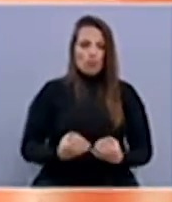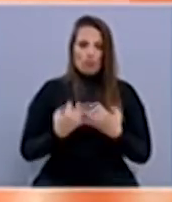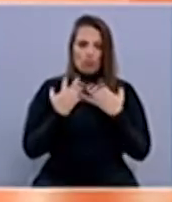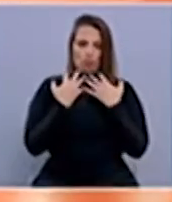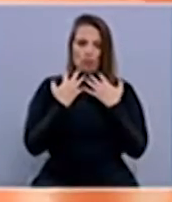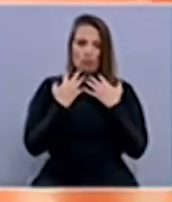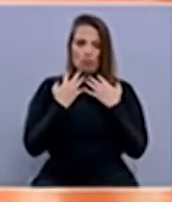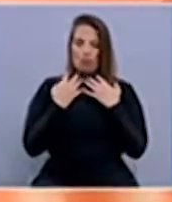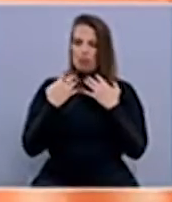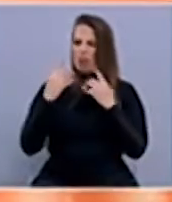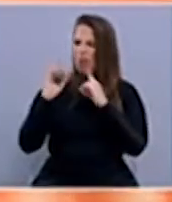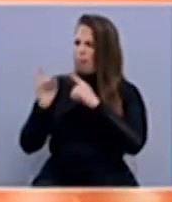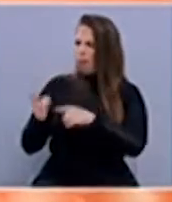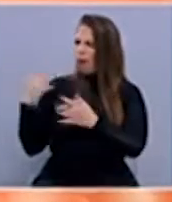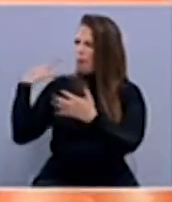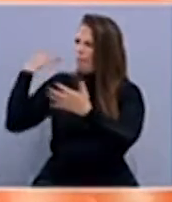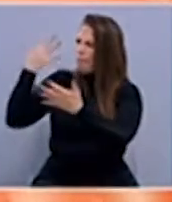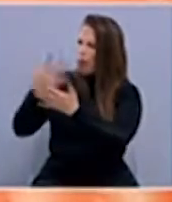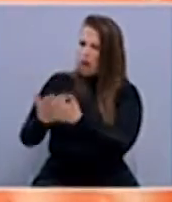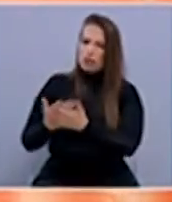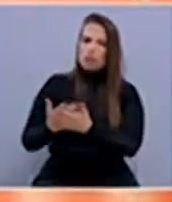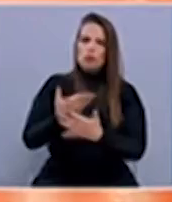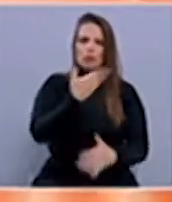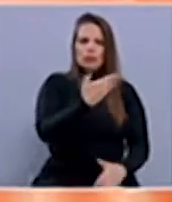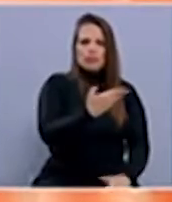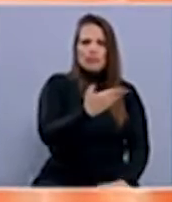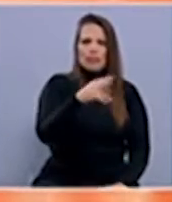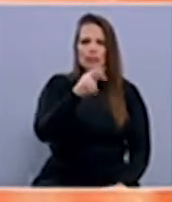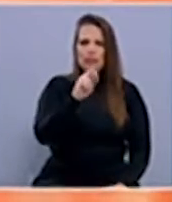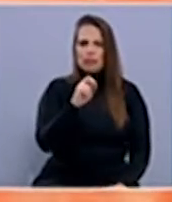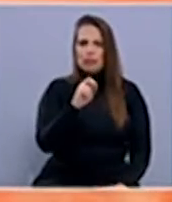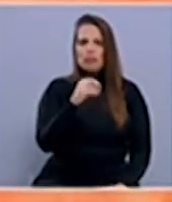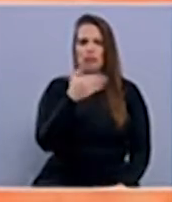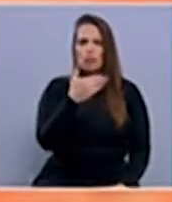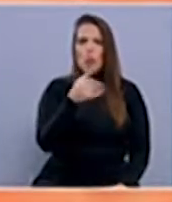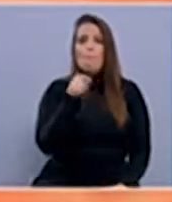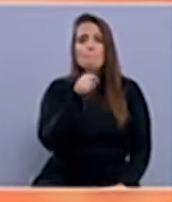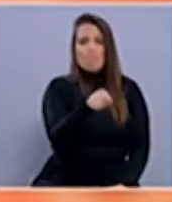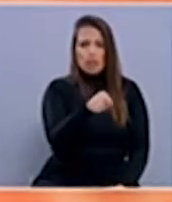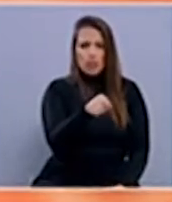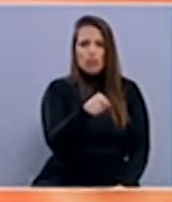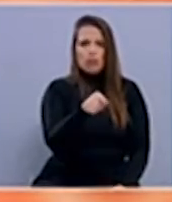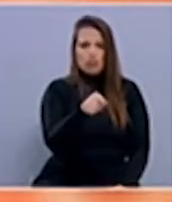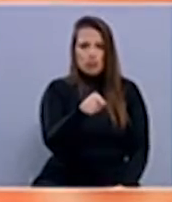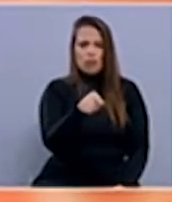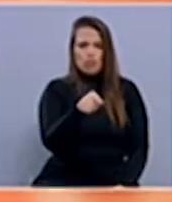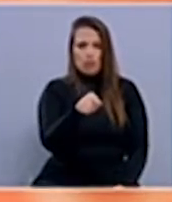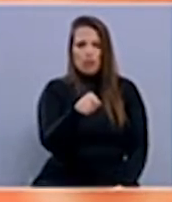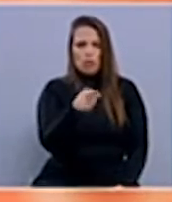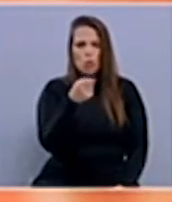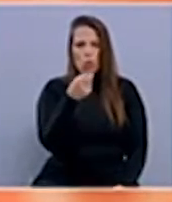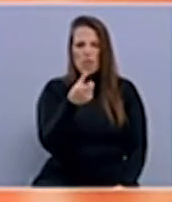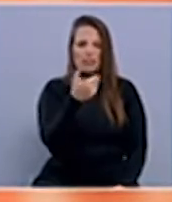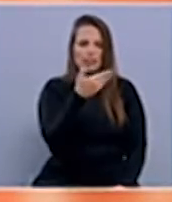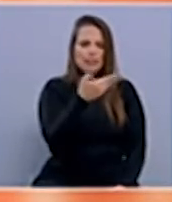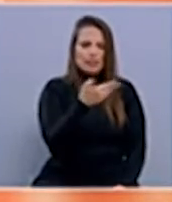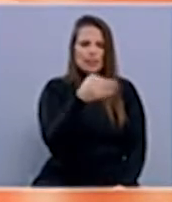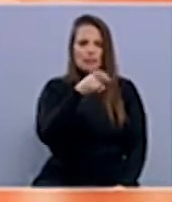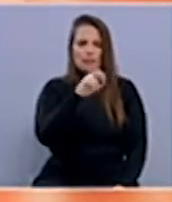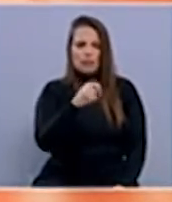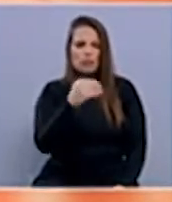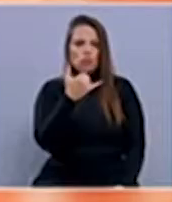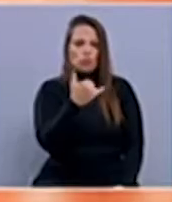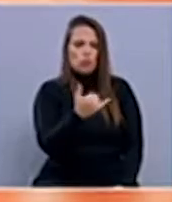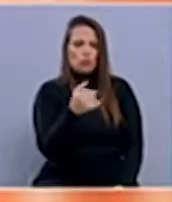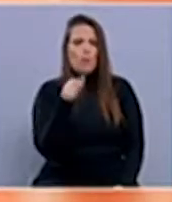detectadas desde março é de 731 mil pessoas, um pouco mais, quase 732 mil. Há registro ainda